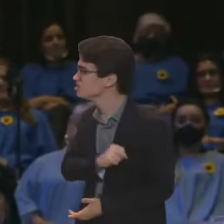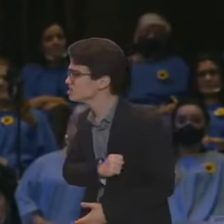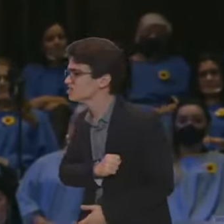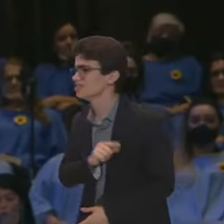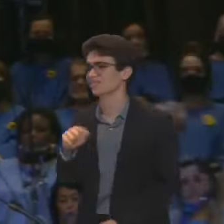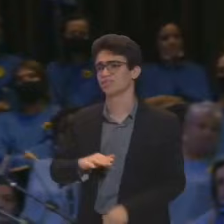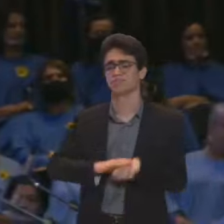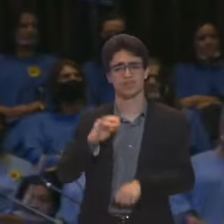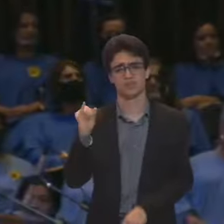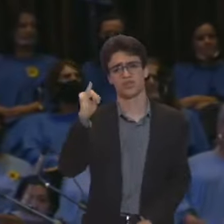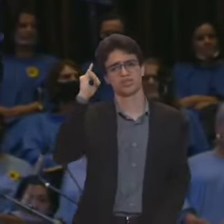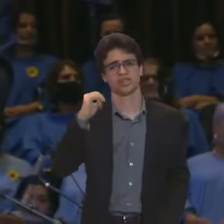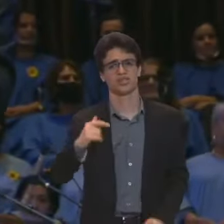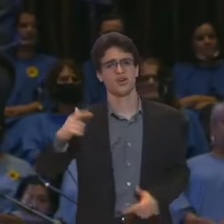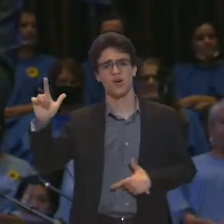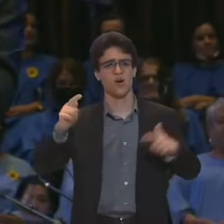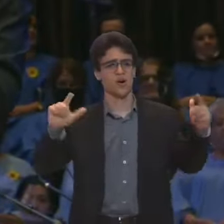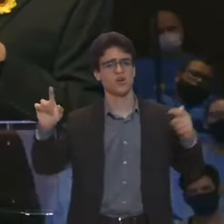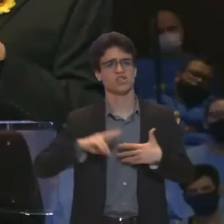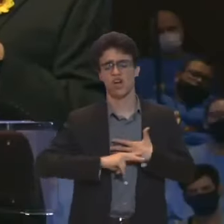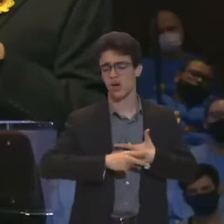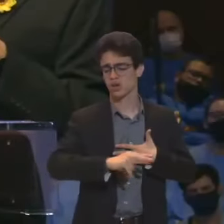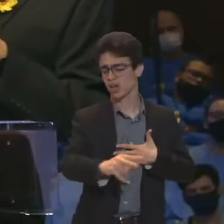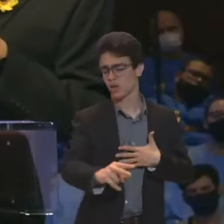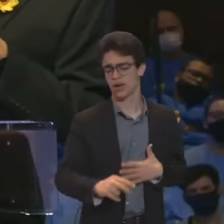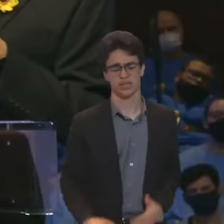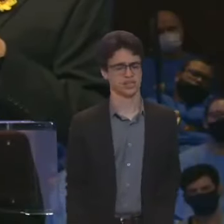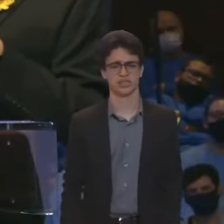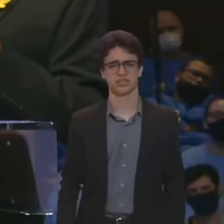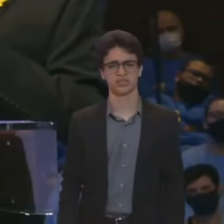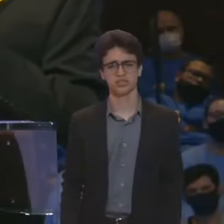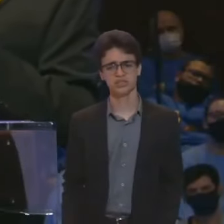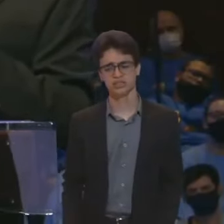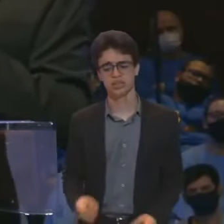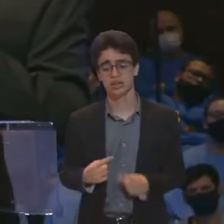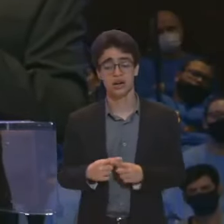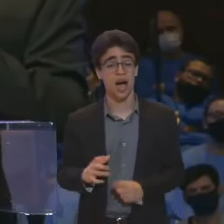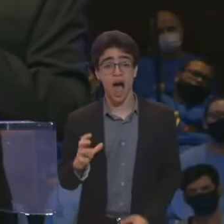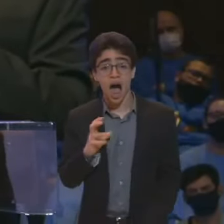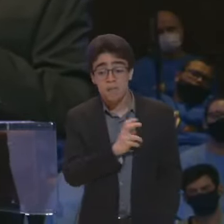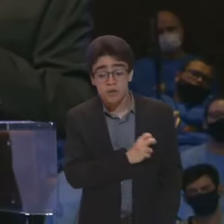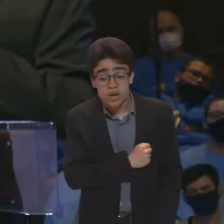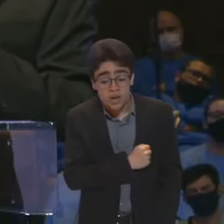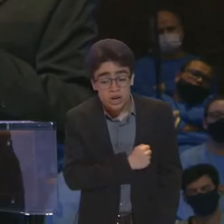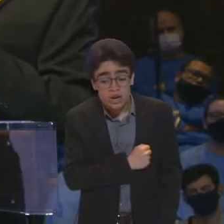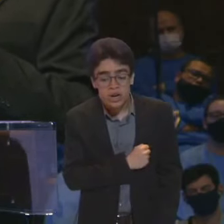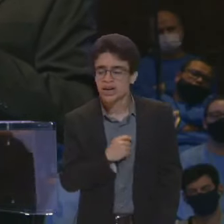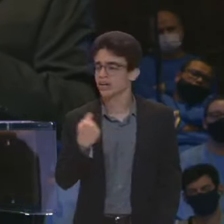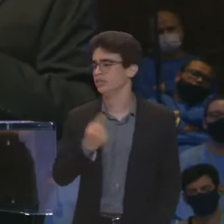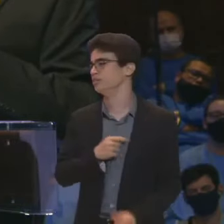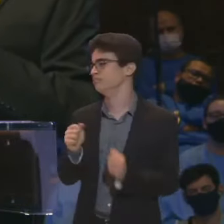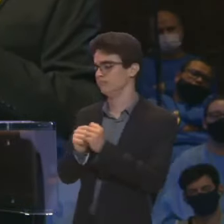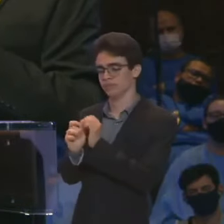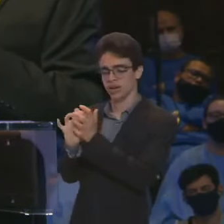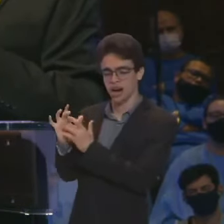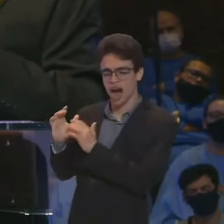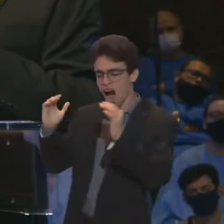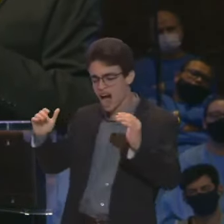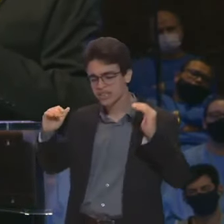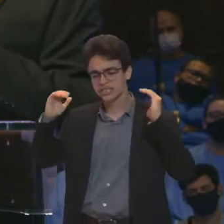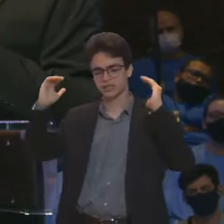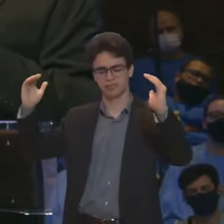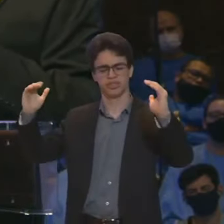vale. As outras coisas são consequências, você esquece. Porque o amor a Cristo está acima de todas as